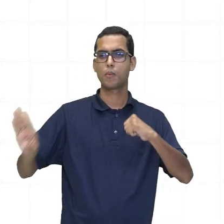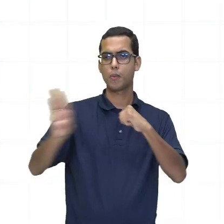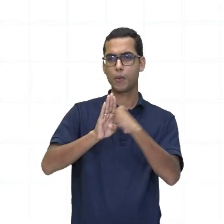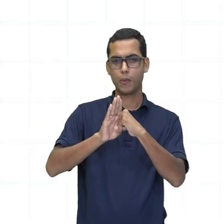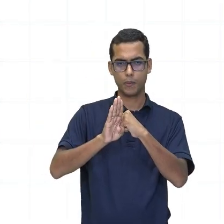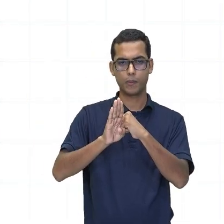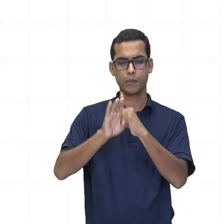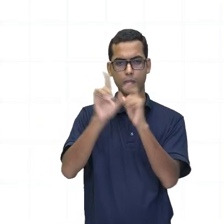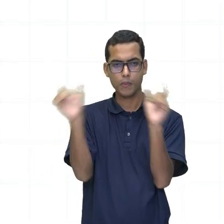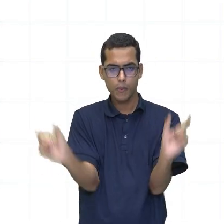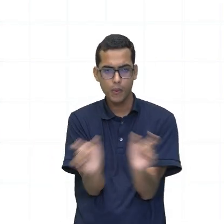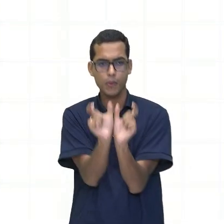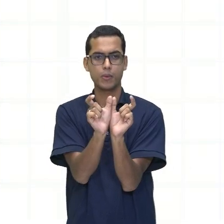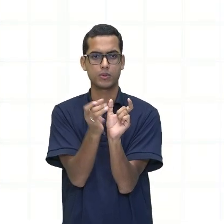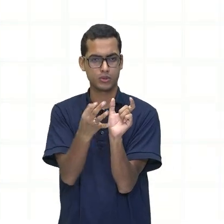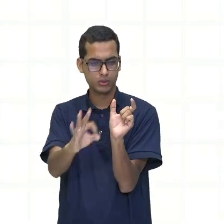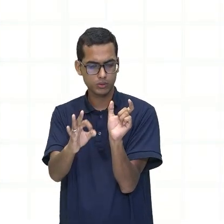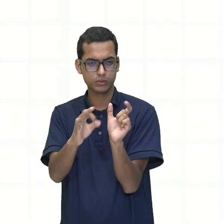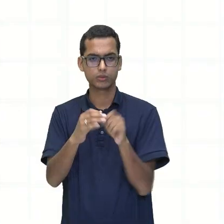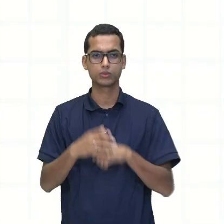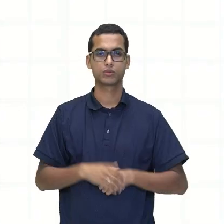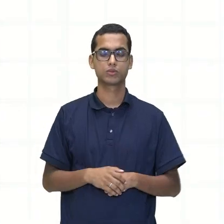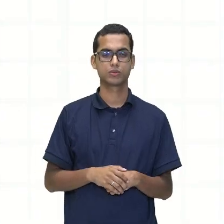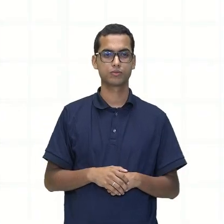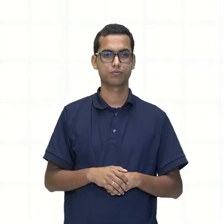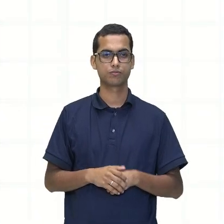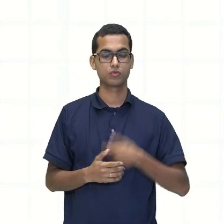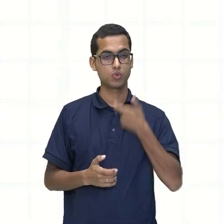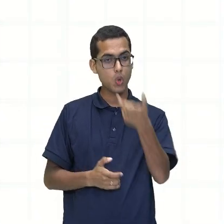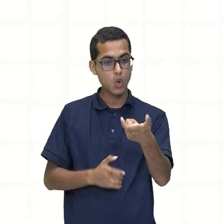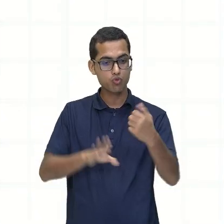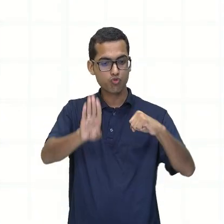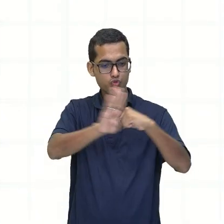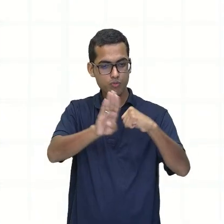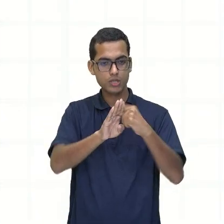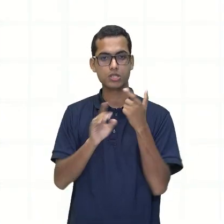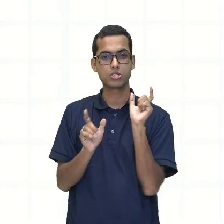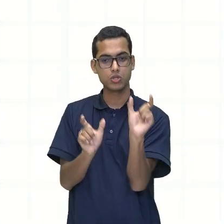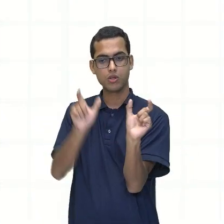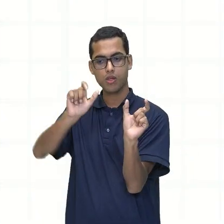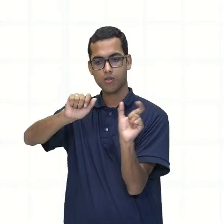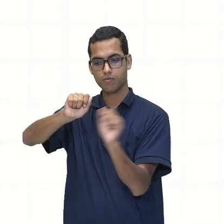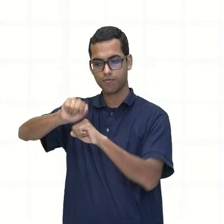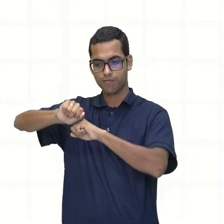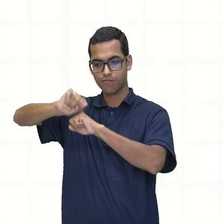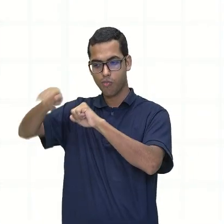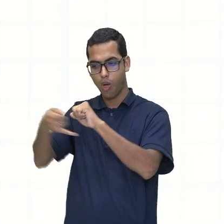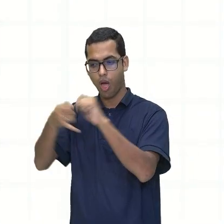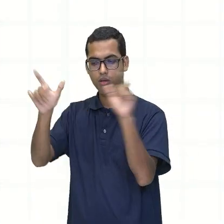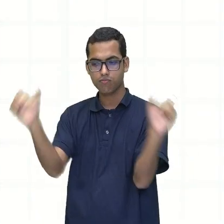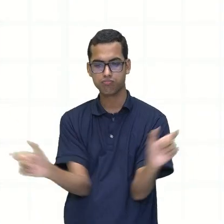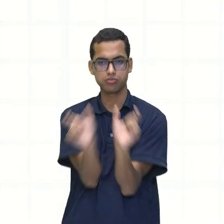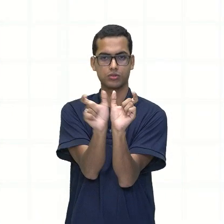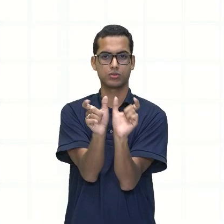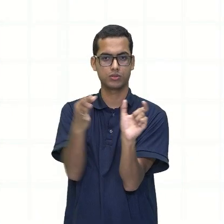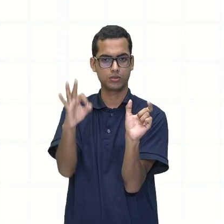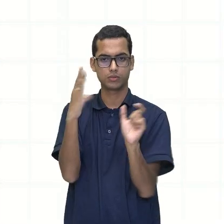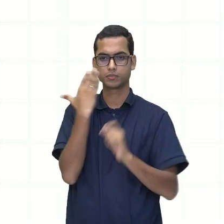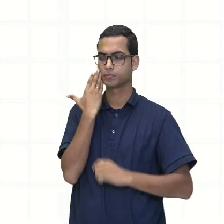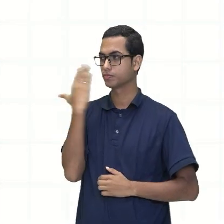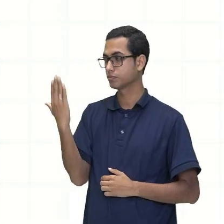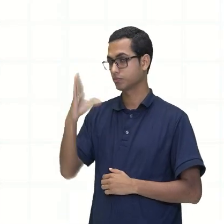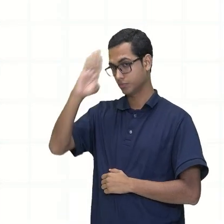substantivo. Olha só, vou até marcar aqui que isso é muito importante. Ó, a